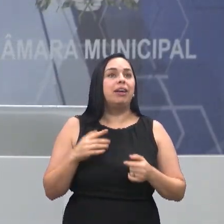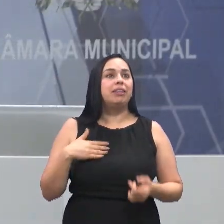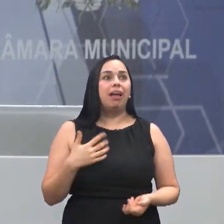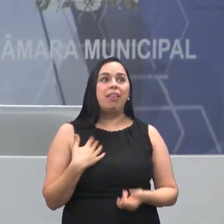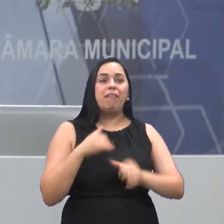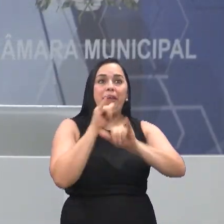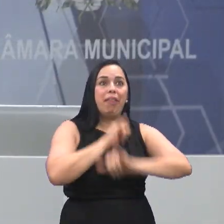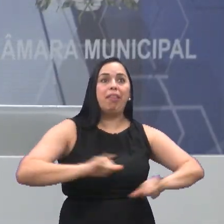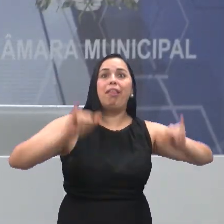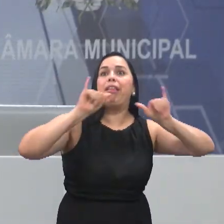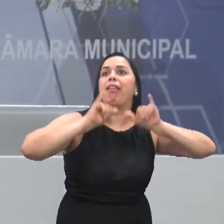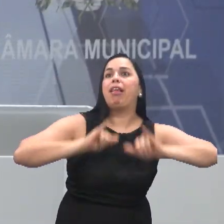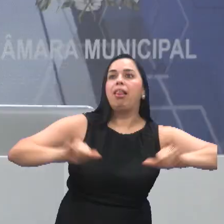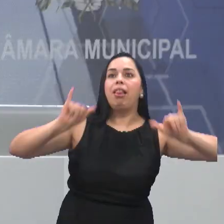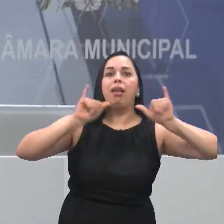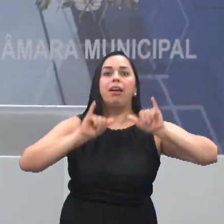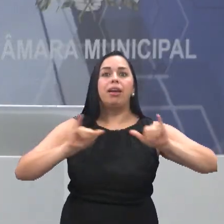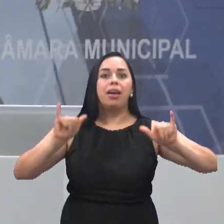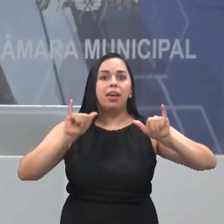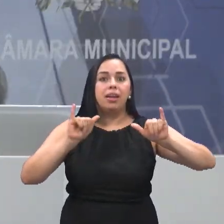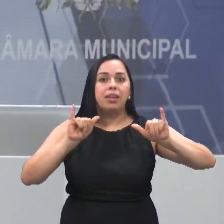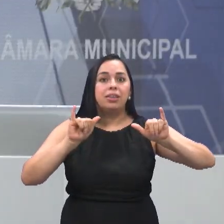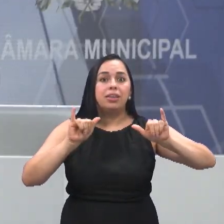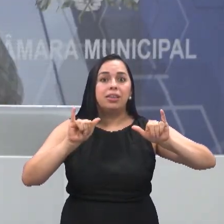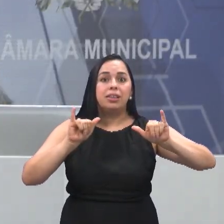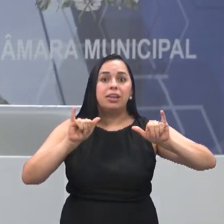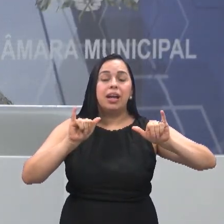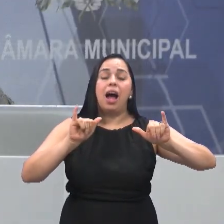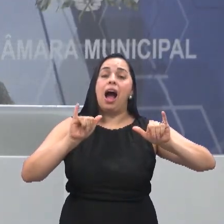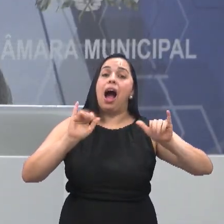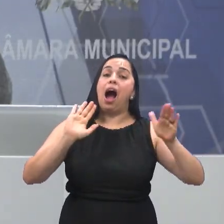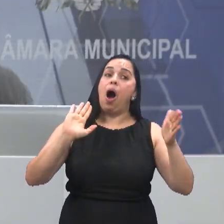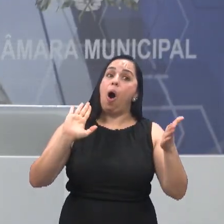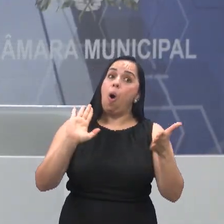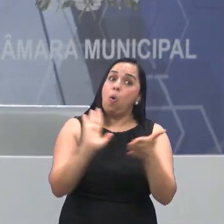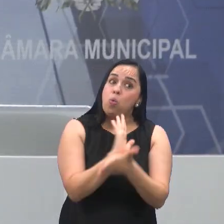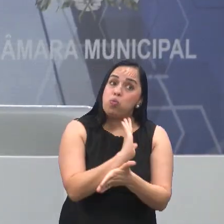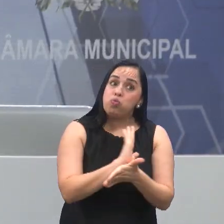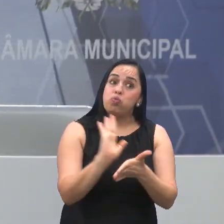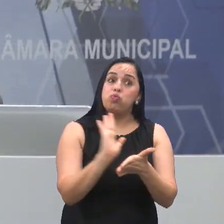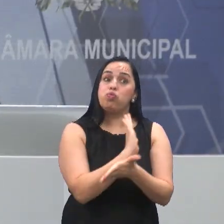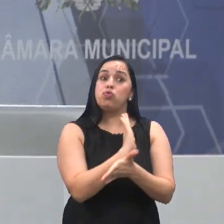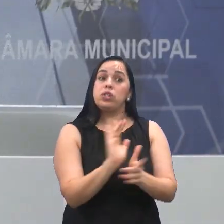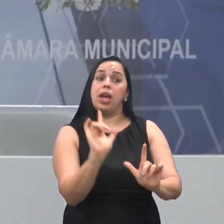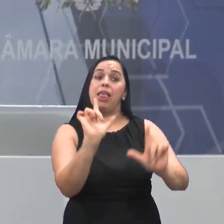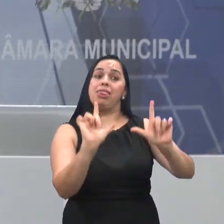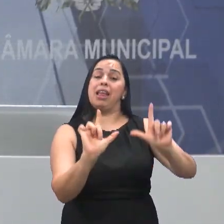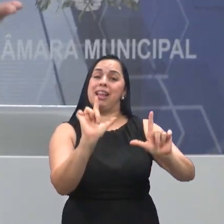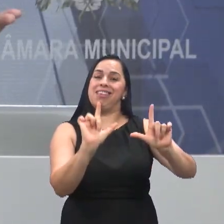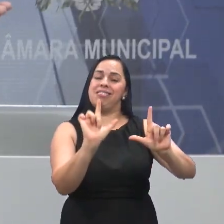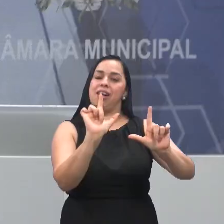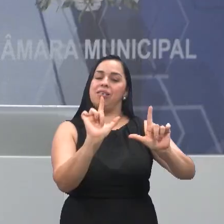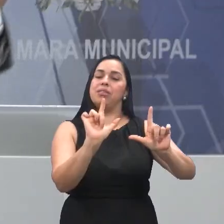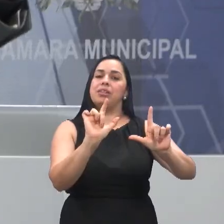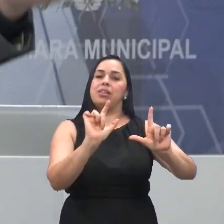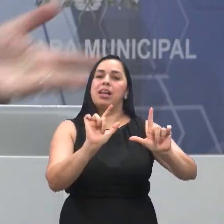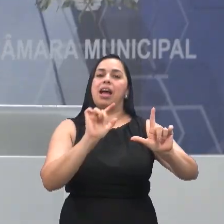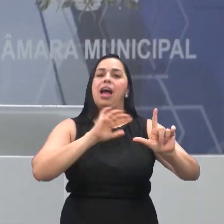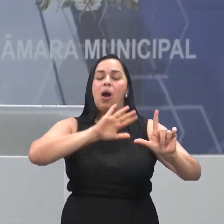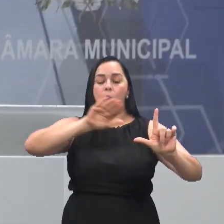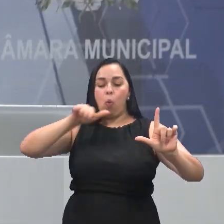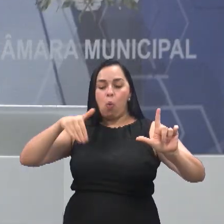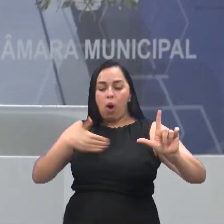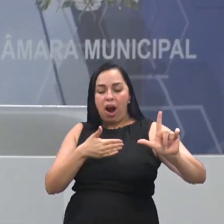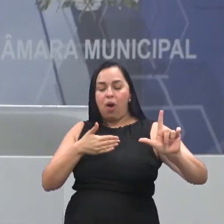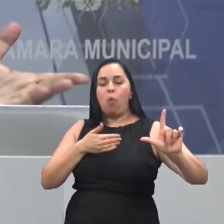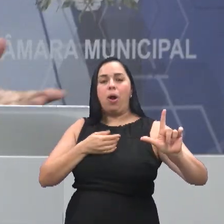político por trás. Eu falei de político que se esconde por trás de um jornal. Ou seja, o deputado, o tal